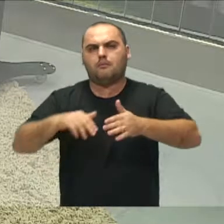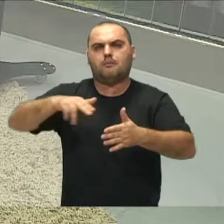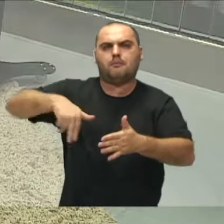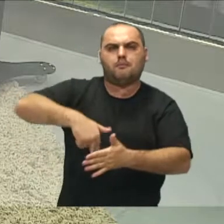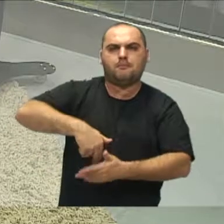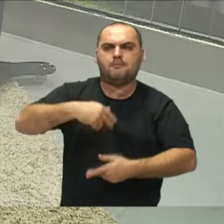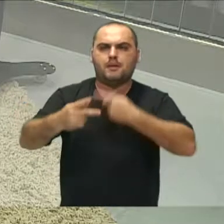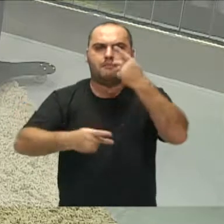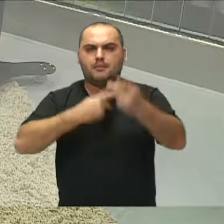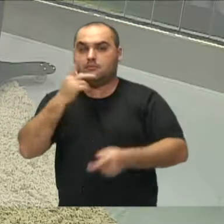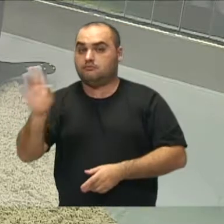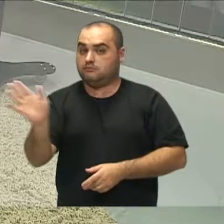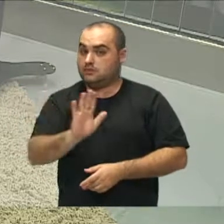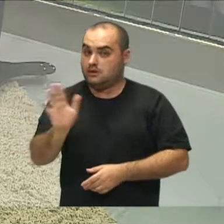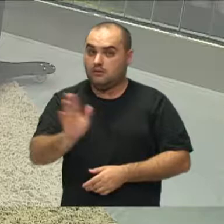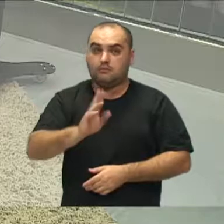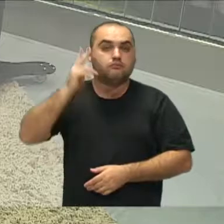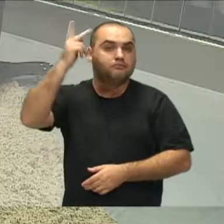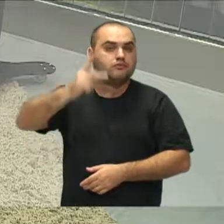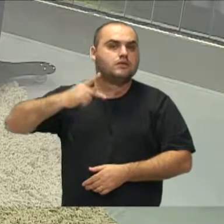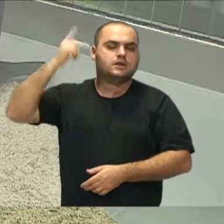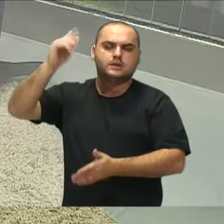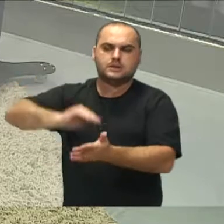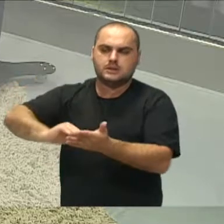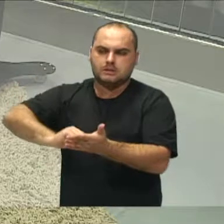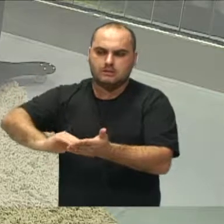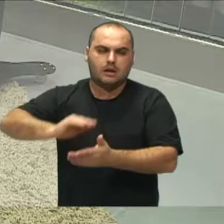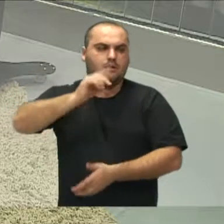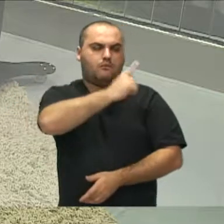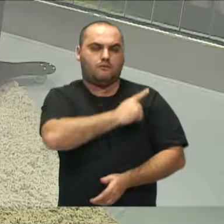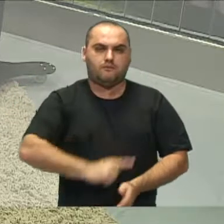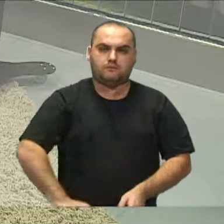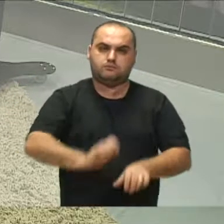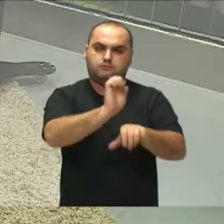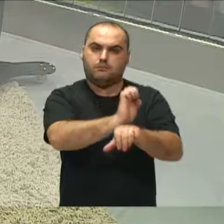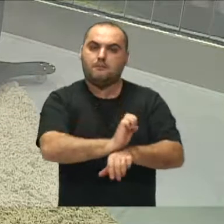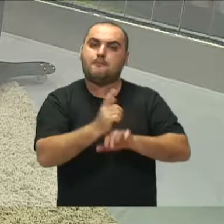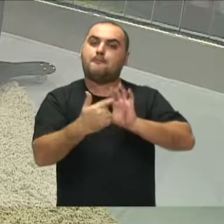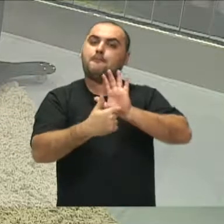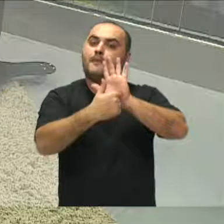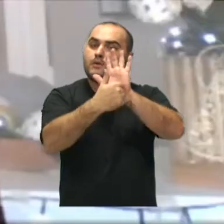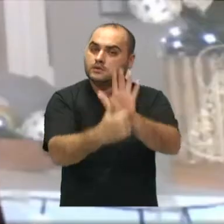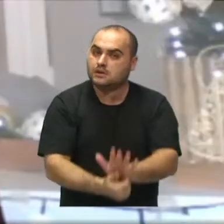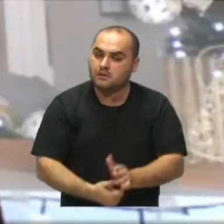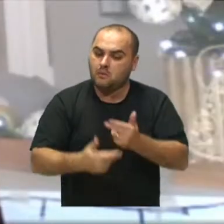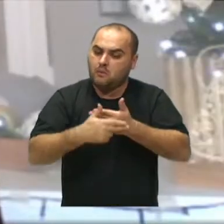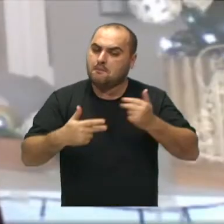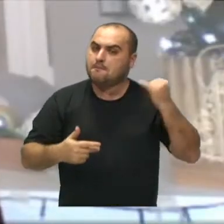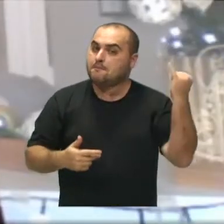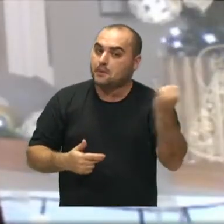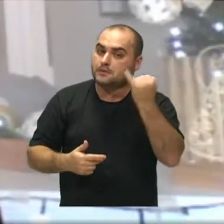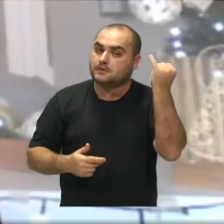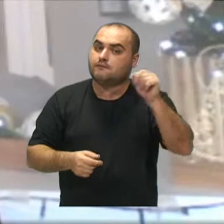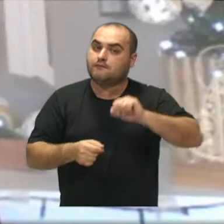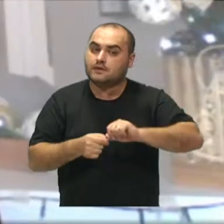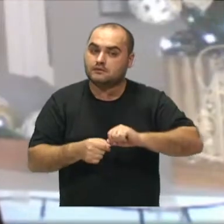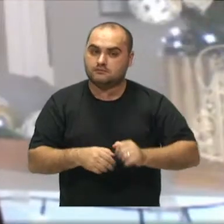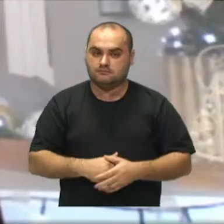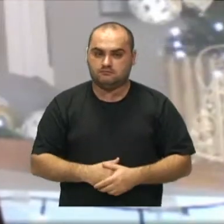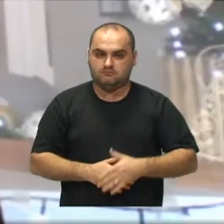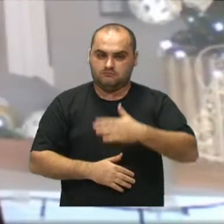mas fazendo política mesmo com os secretários, com o governador do estado, mostrando a importância que é fazer isso aí. E o meu